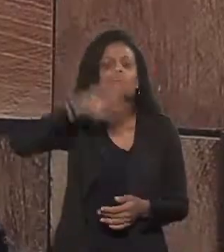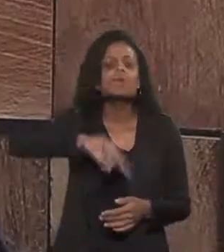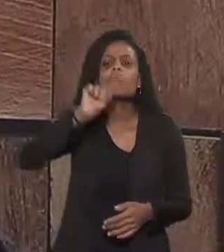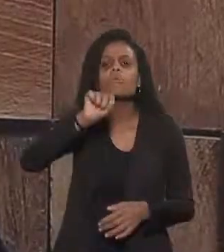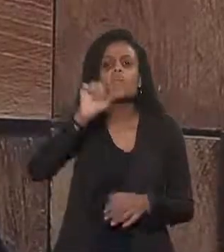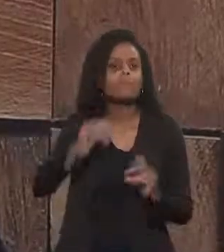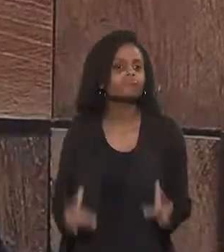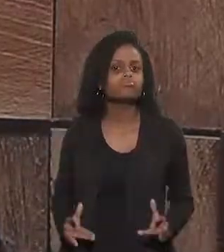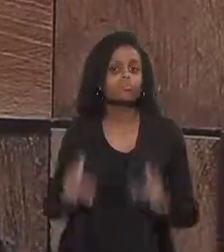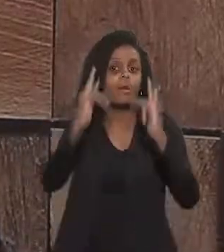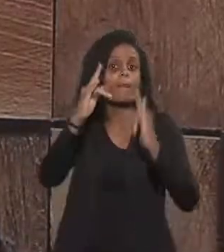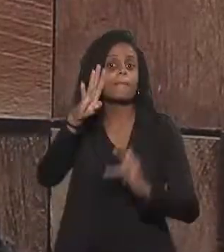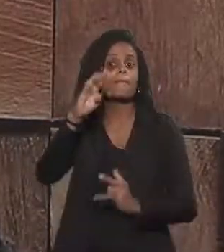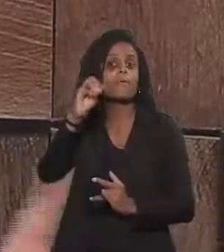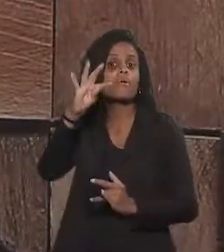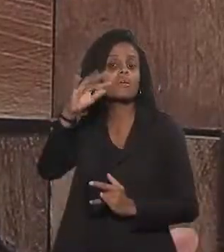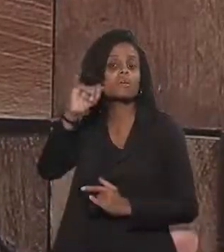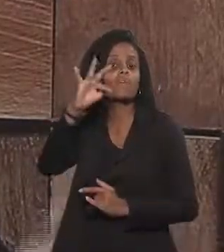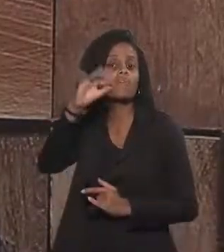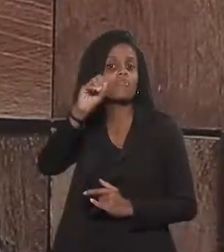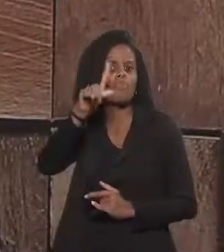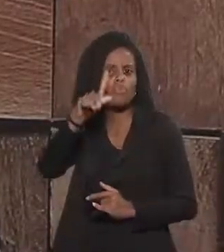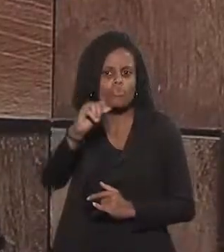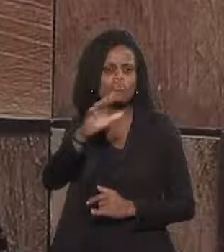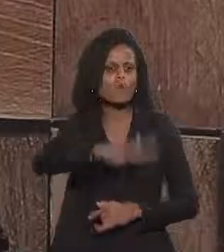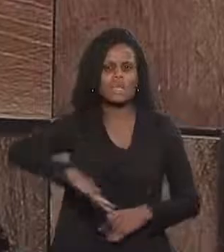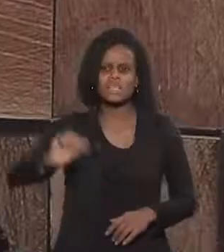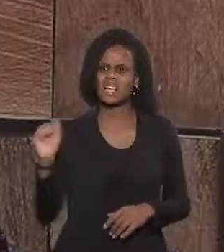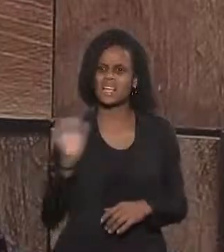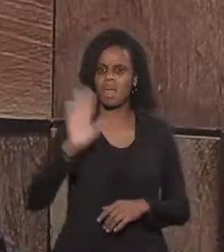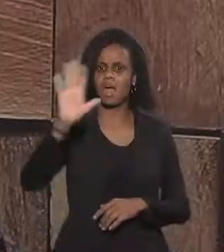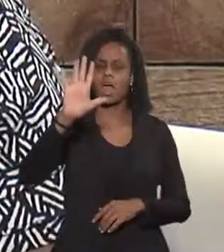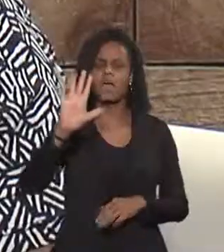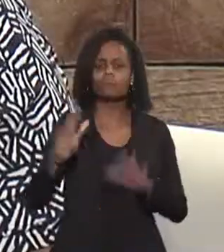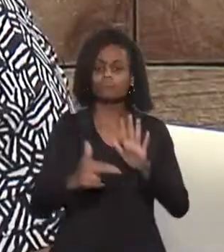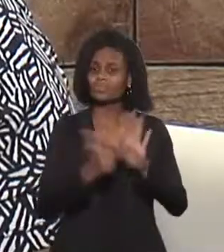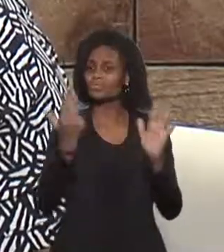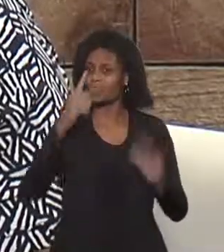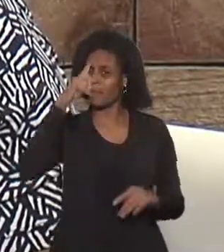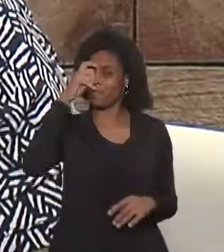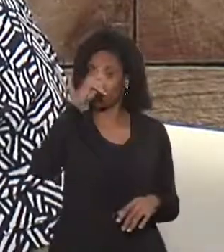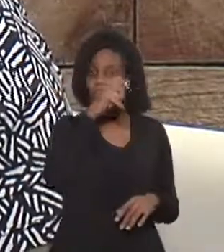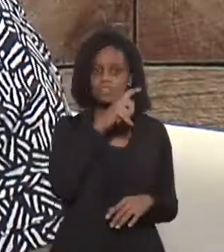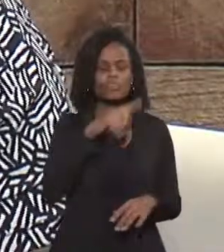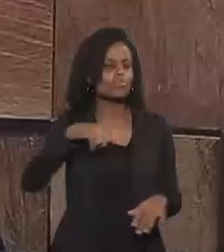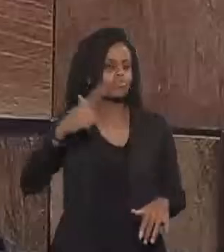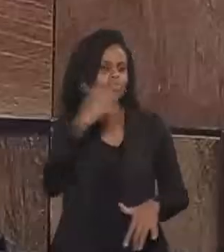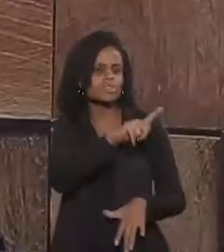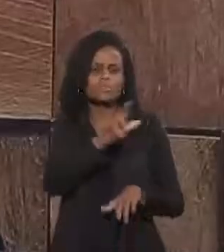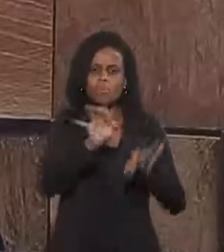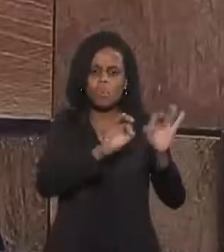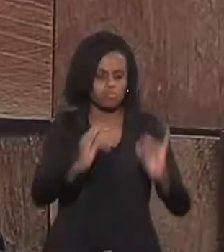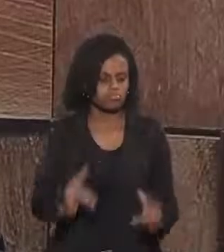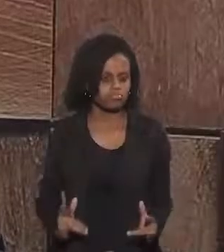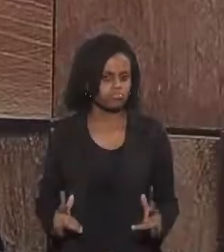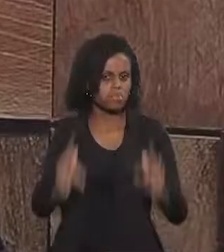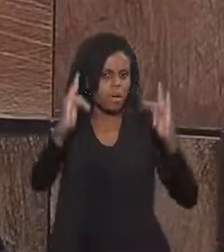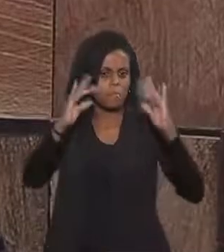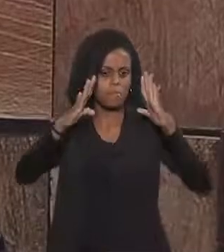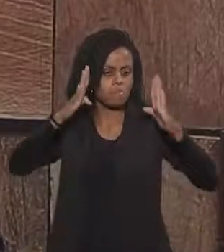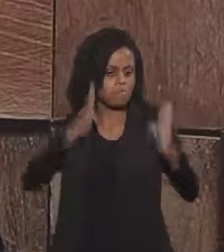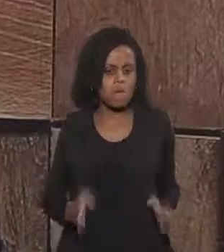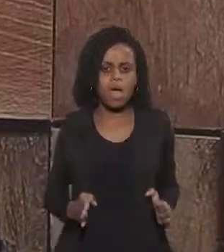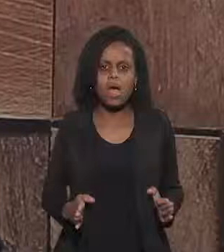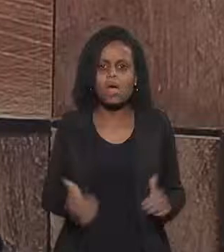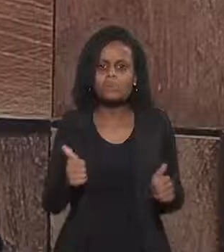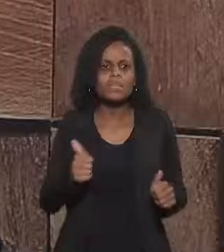Um hospital em Botafogo, uma área nobre. Aí, com cirurgias de alta complexidade. Tudo, aí conseguimos fazer um hospital padrão, é